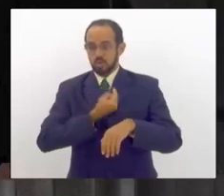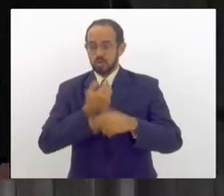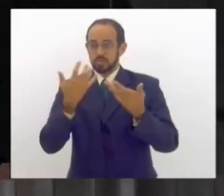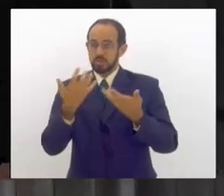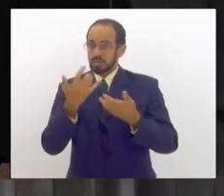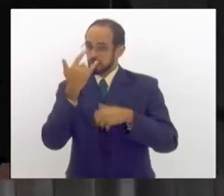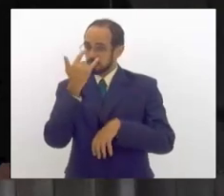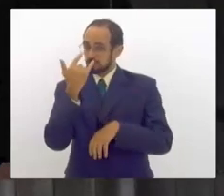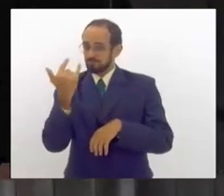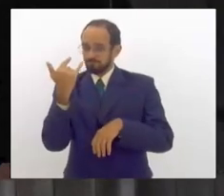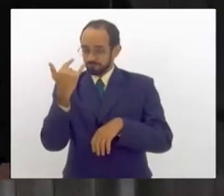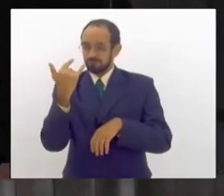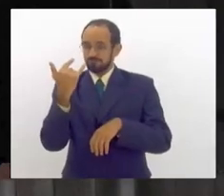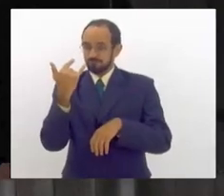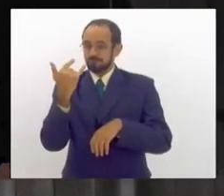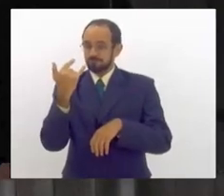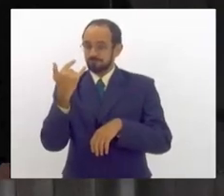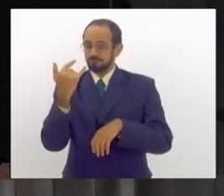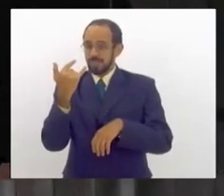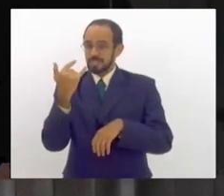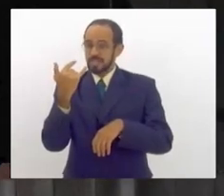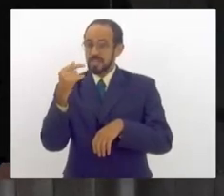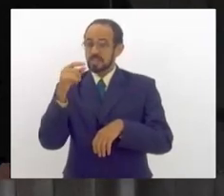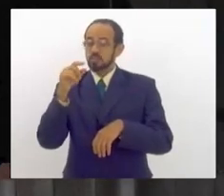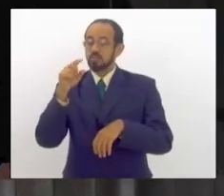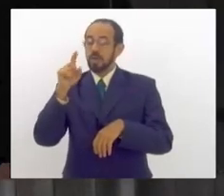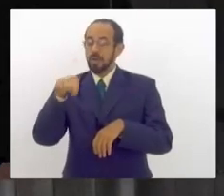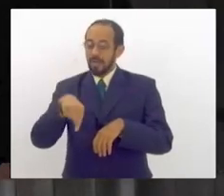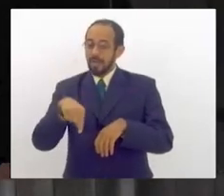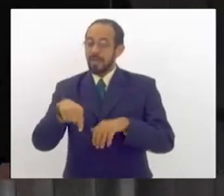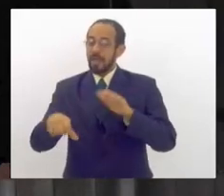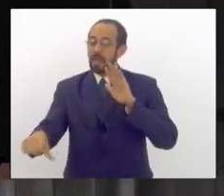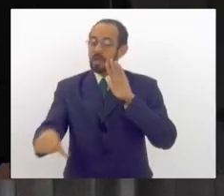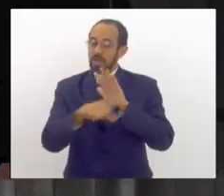atenção e deixar o alerta que assédio sexual